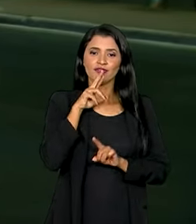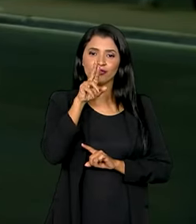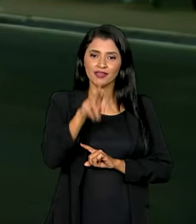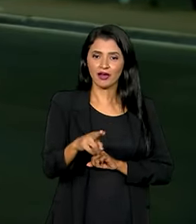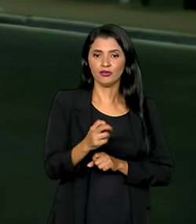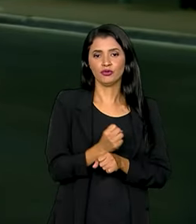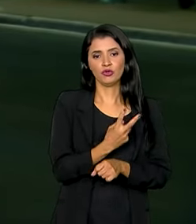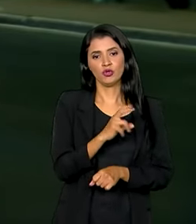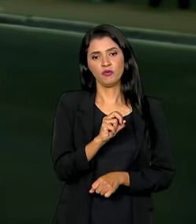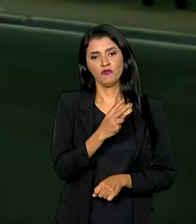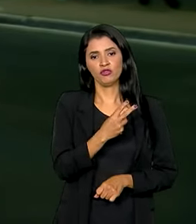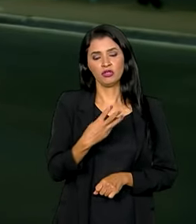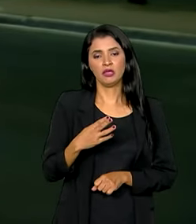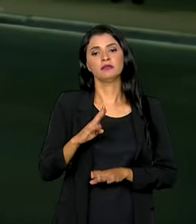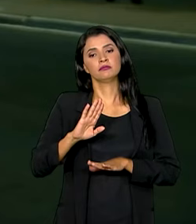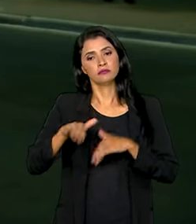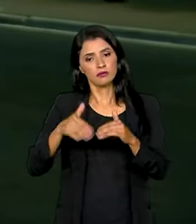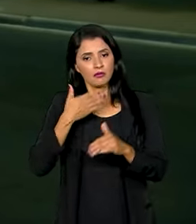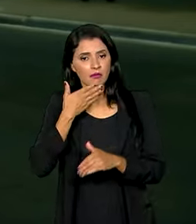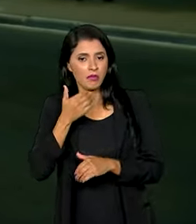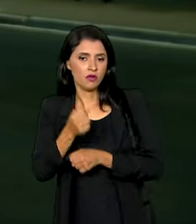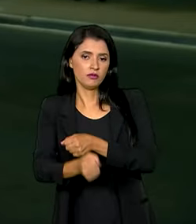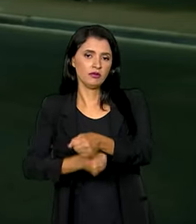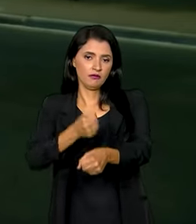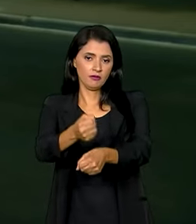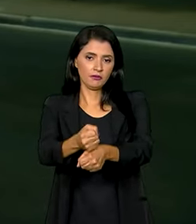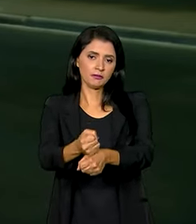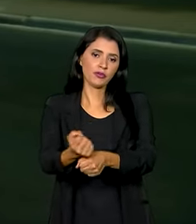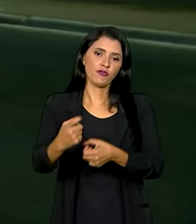e promissores para a economia brasileira no ano que vem.